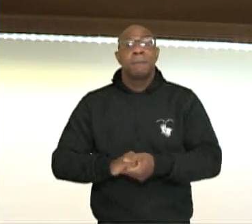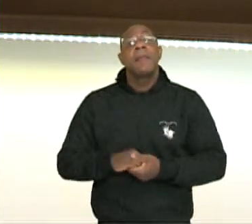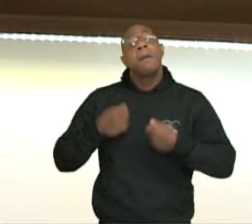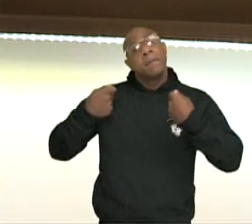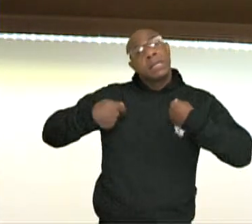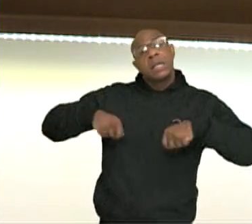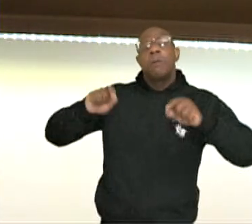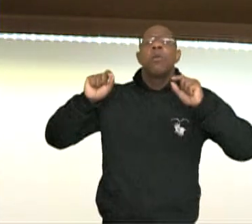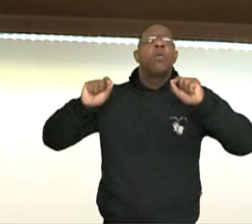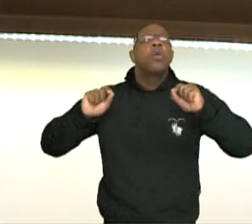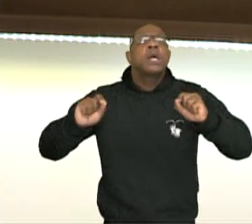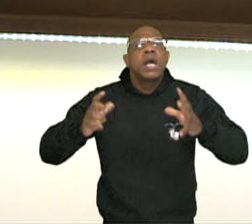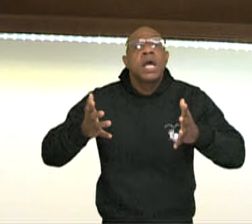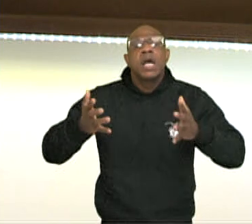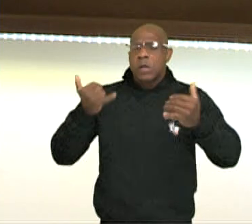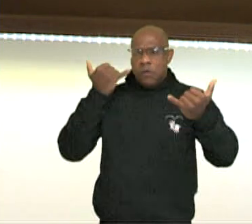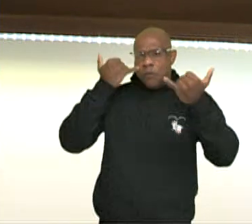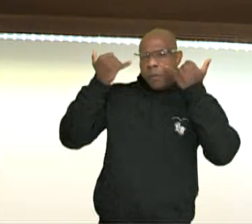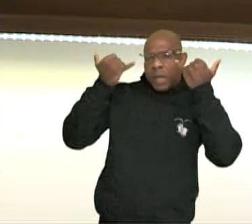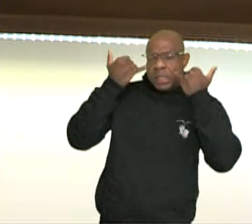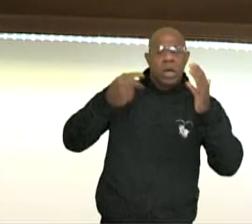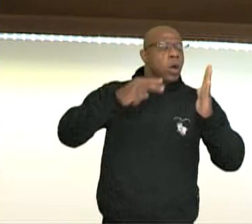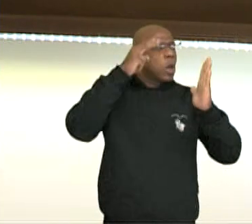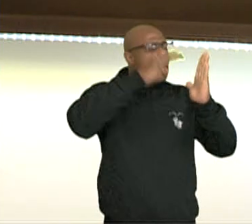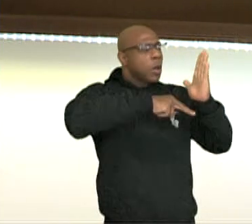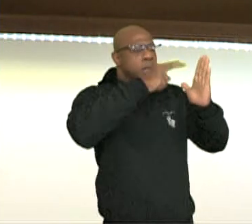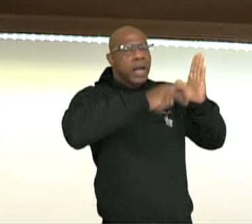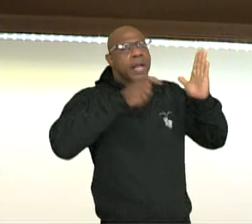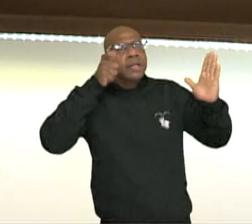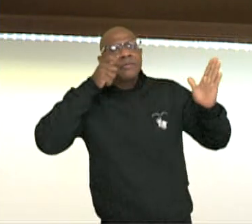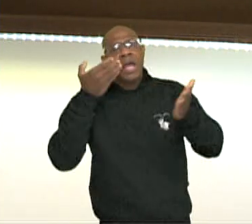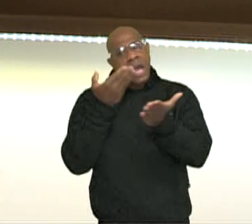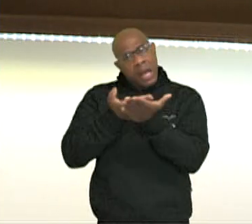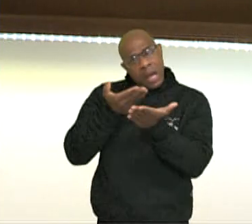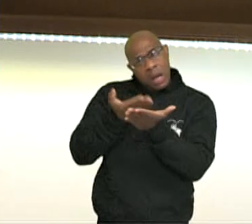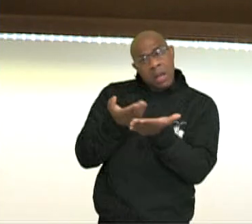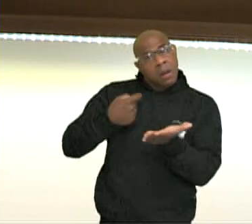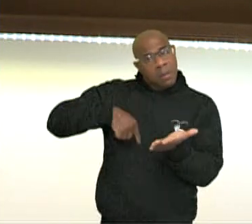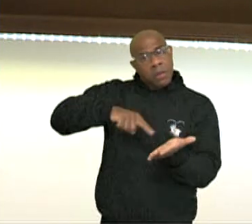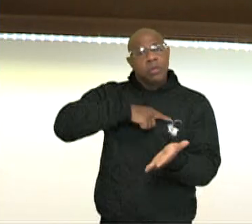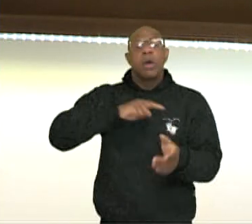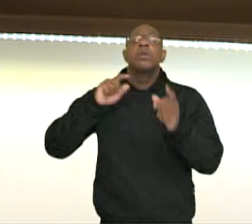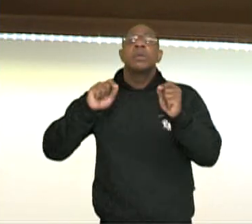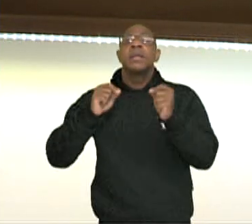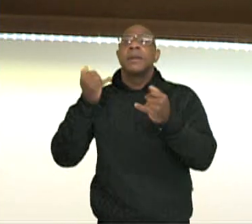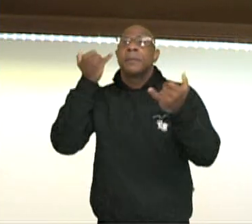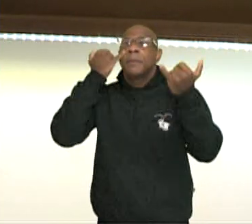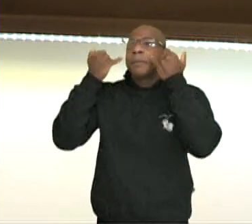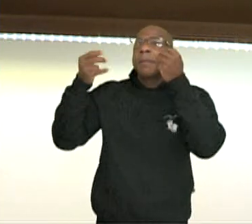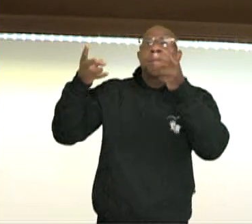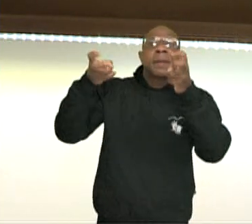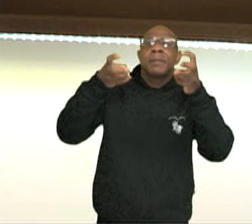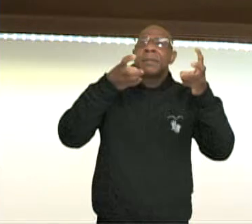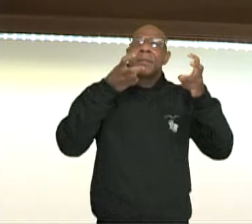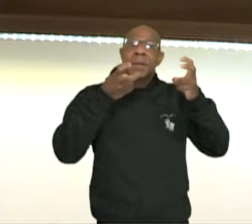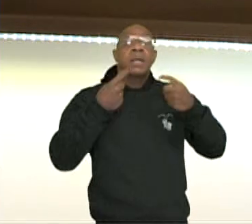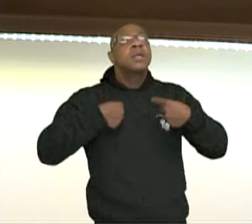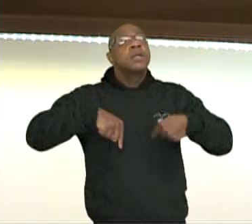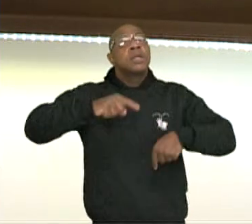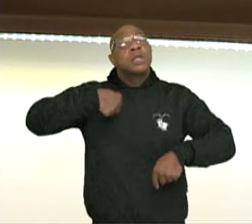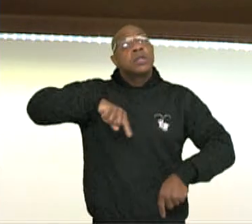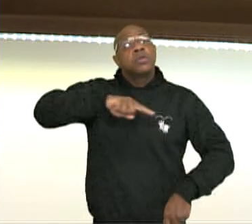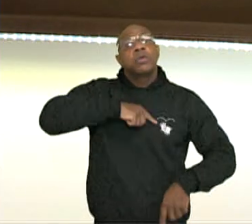precisamos aí, né, informação, leitura, assistir mais aulas, para que a gente esteja mais informado e a gente possa ali